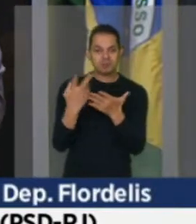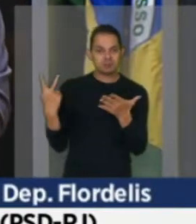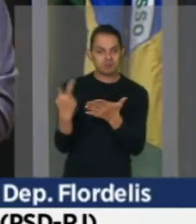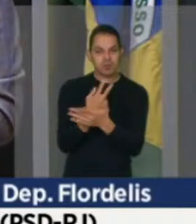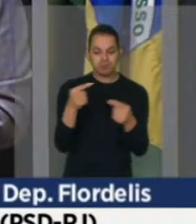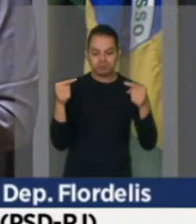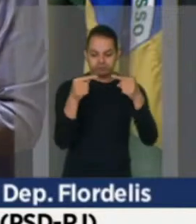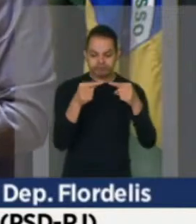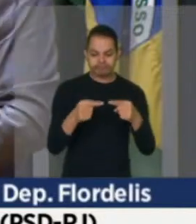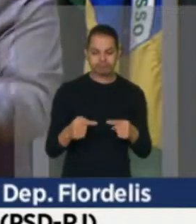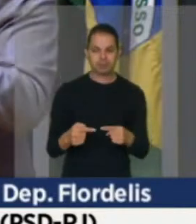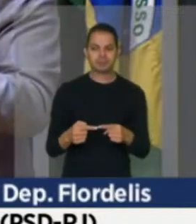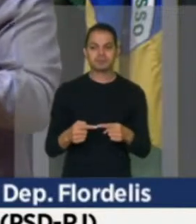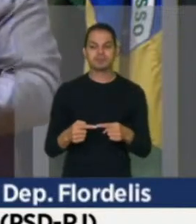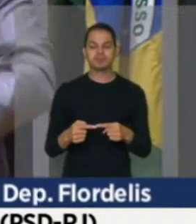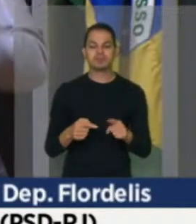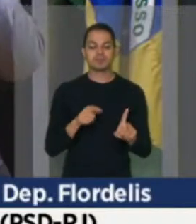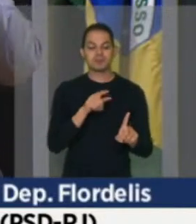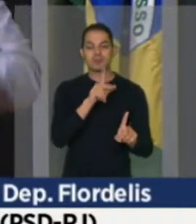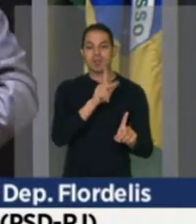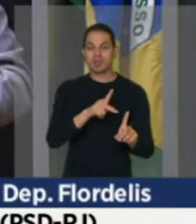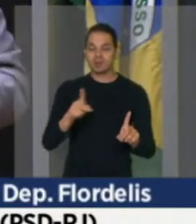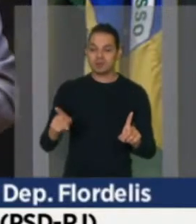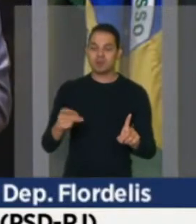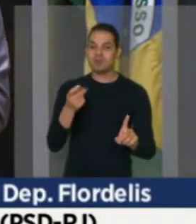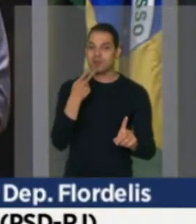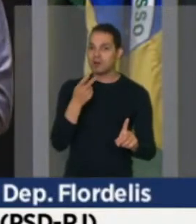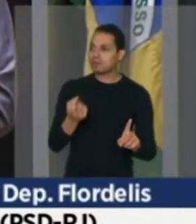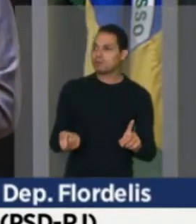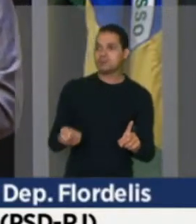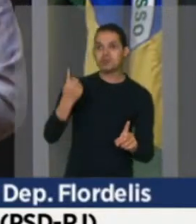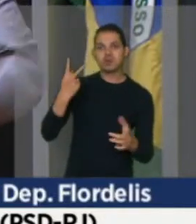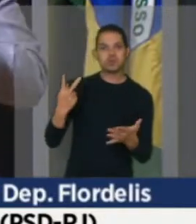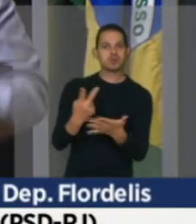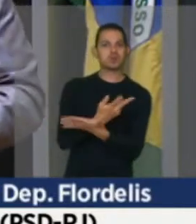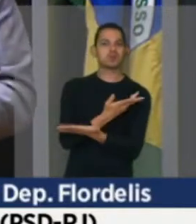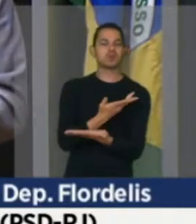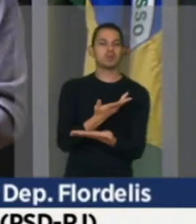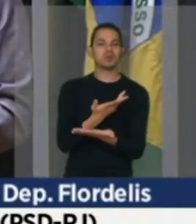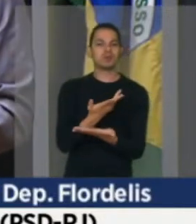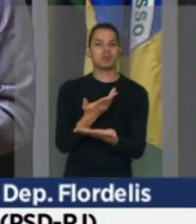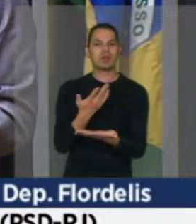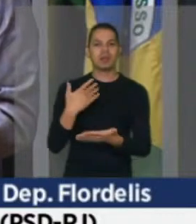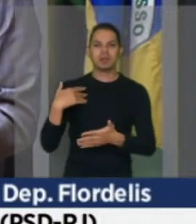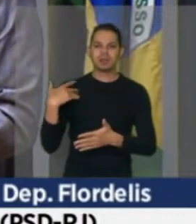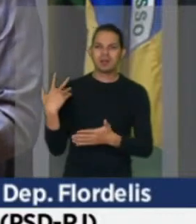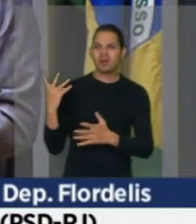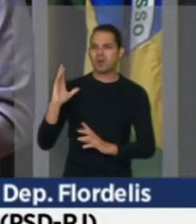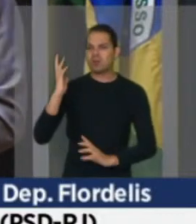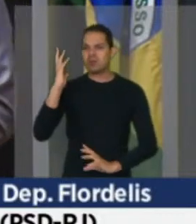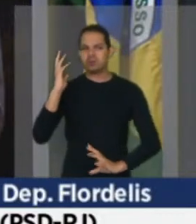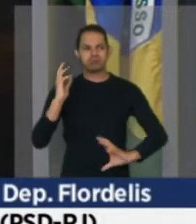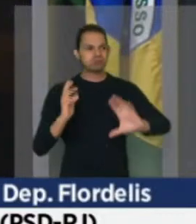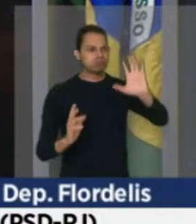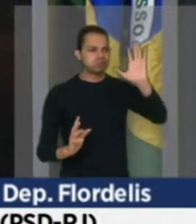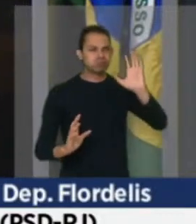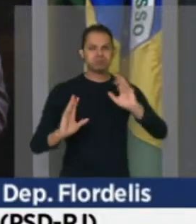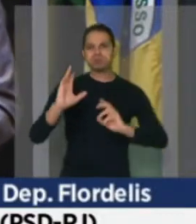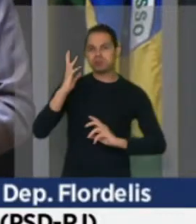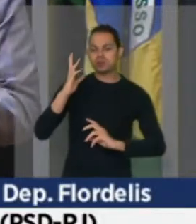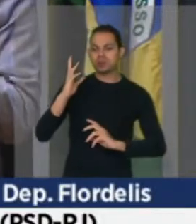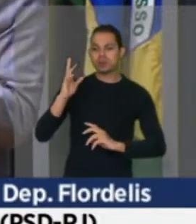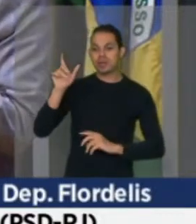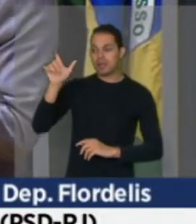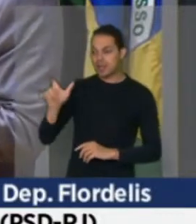correlação. É algo absurdo que aconteceu, que vem acontecendo. O caso